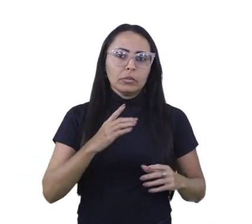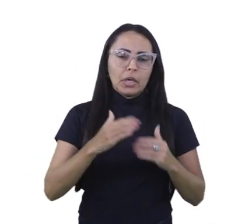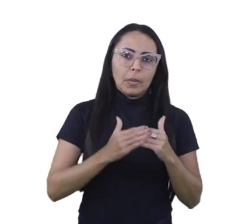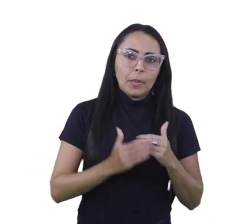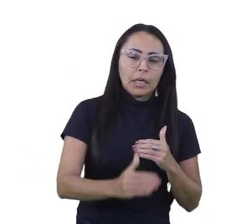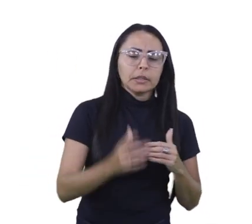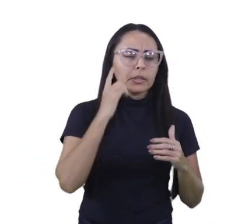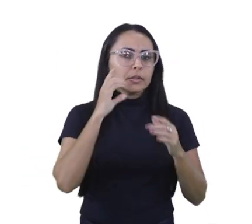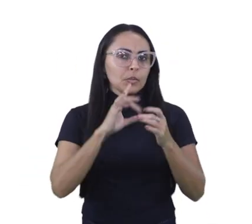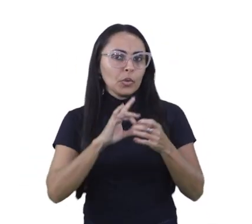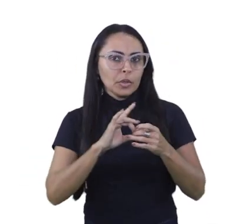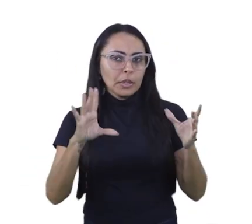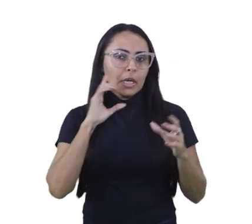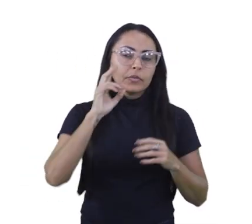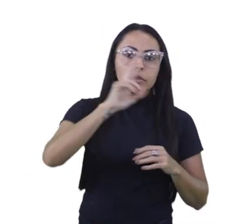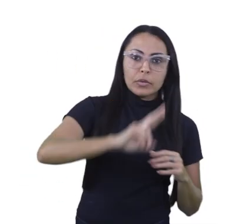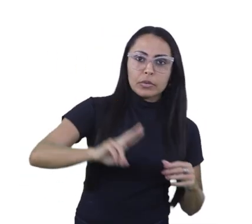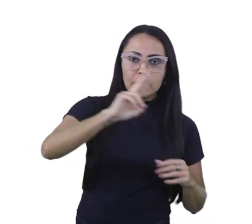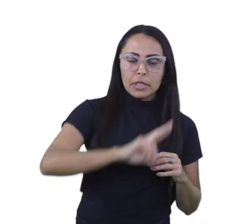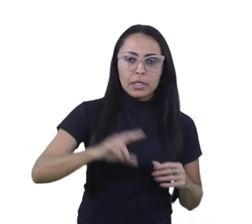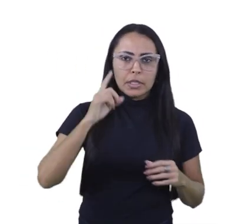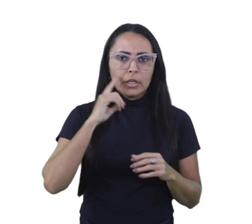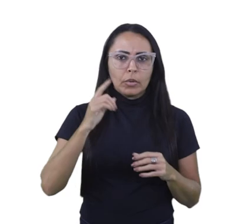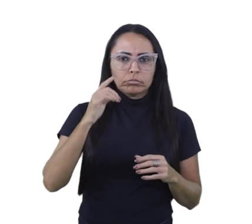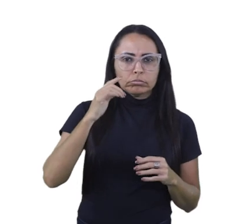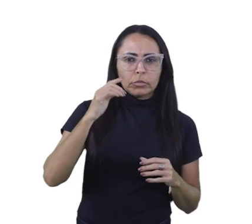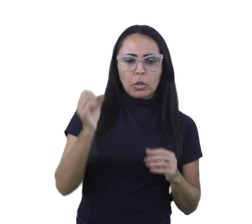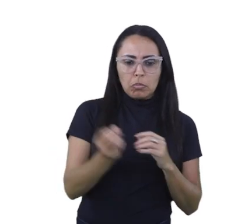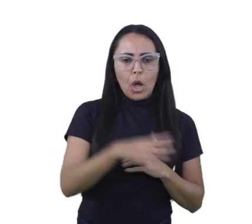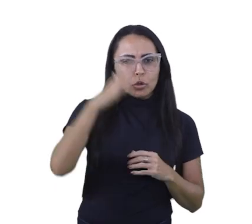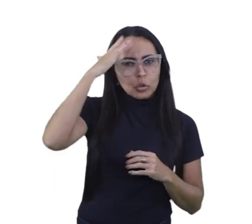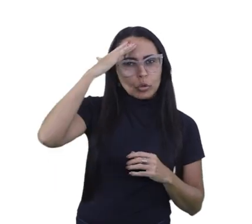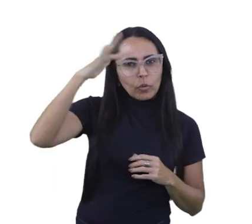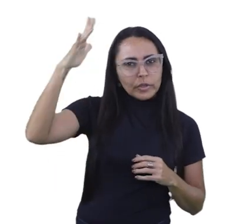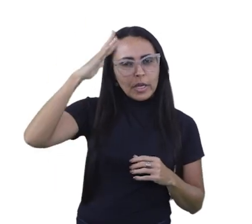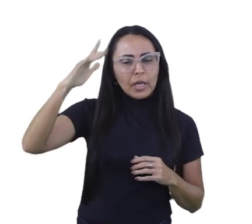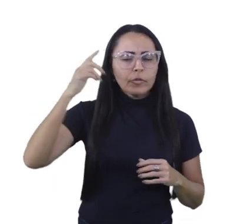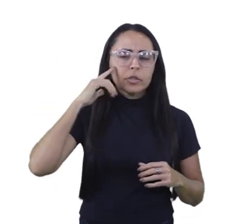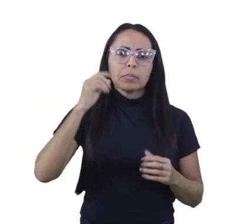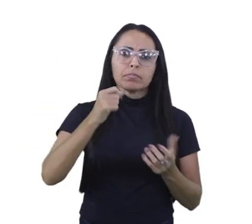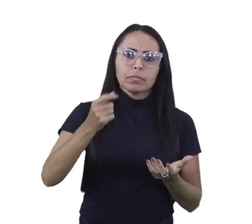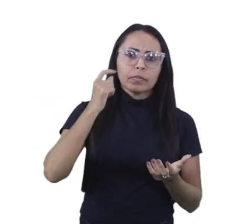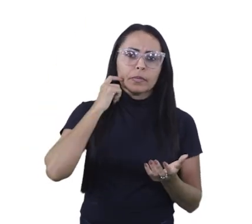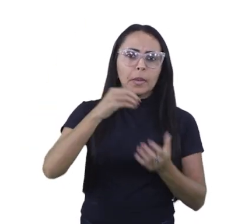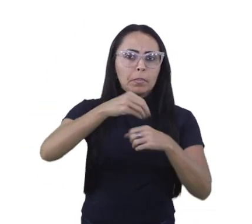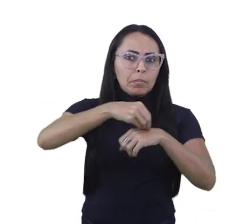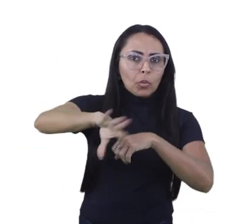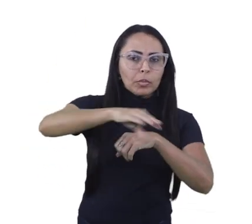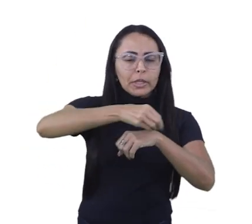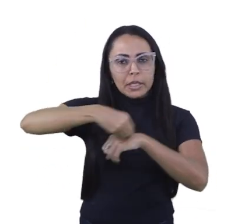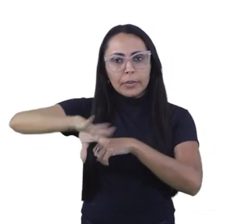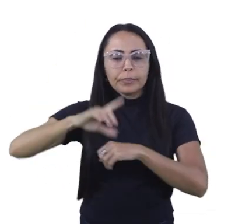da disponibilização, você utiliza, tem uma nova ideia, um novo clipe, e ali você publica, né, um novo livro, então uma